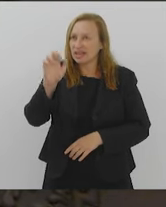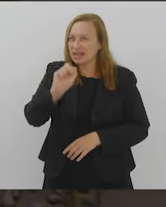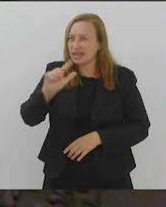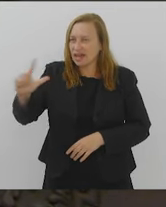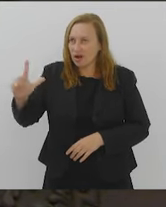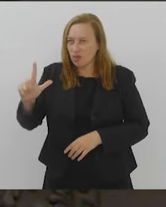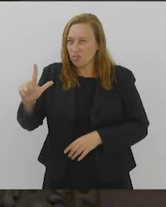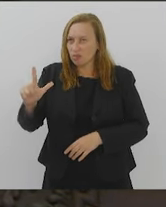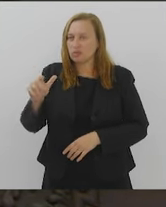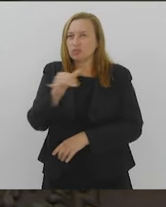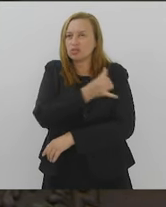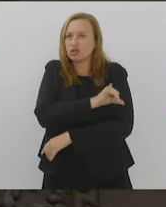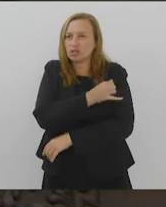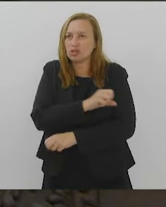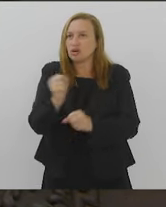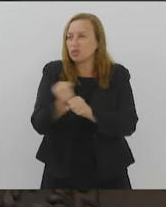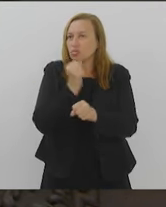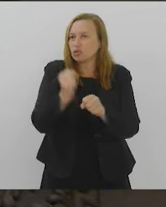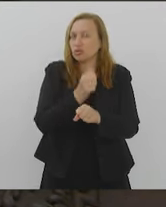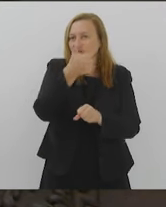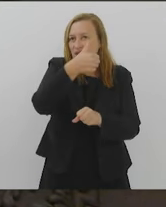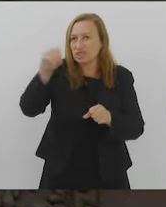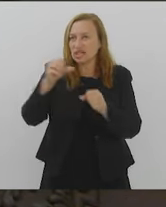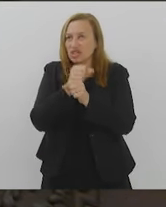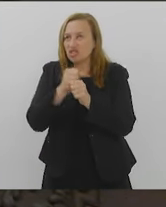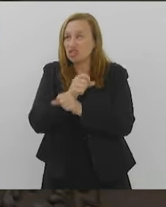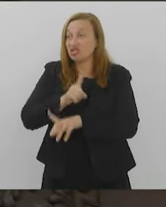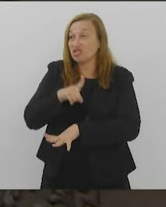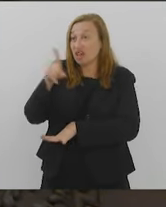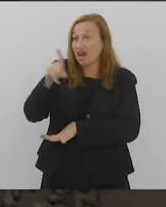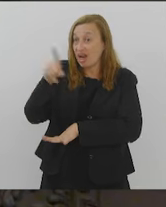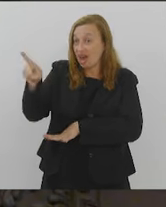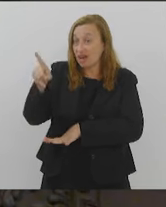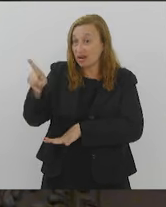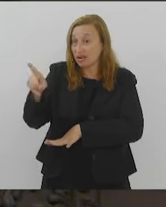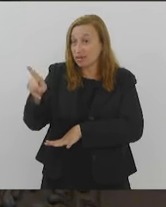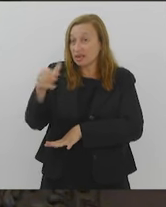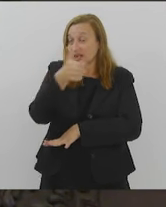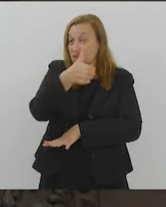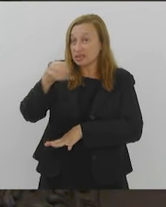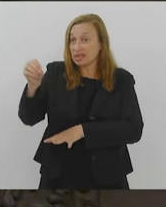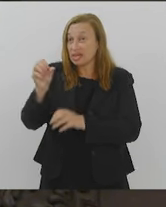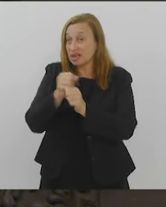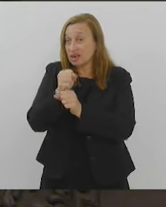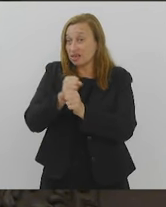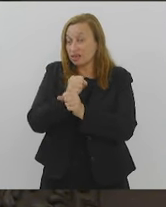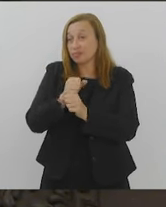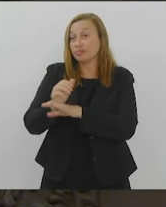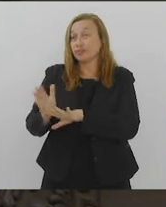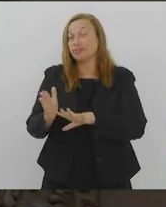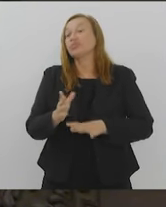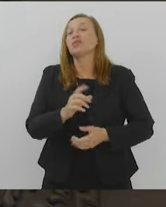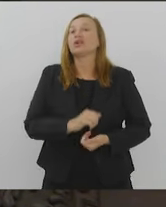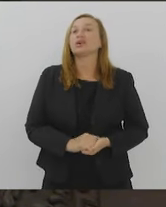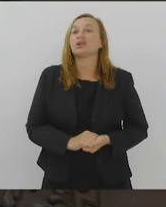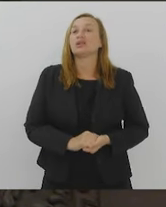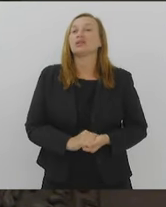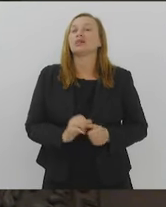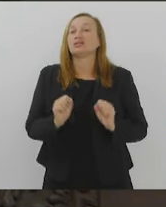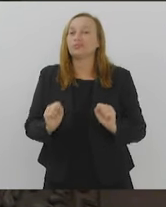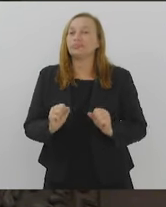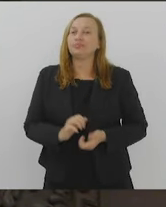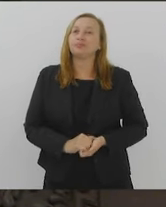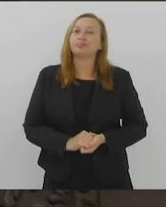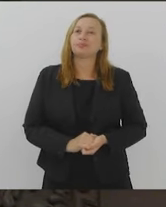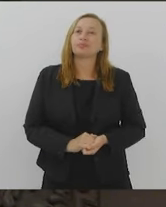100 dias. Está lá um monumento como Catedral do Centenário, para que nunca seja esquecido, os que podem.